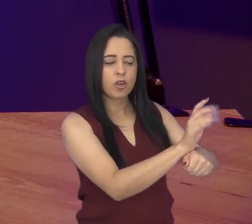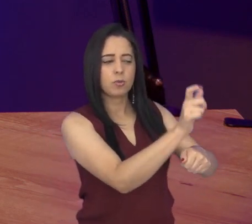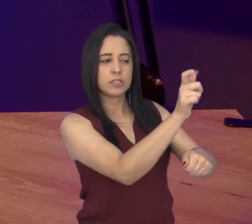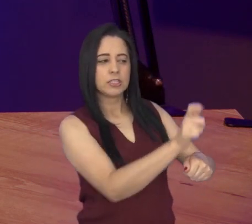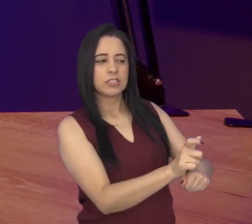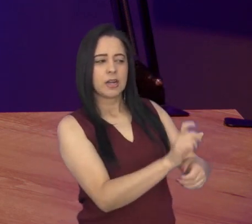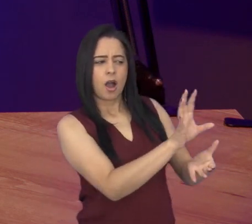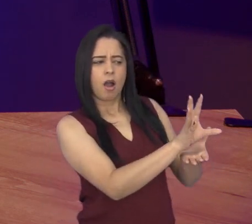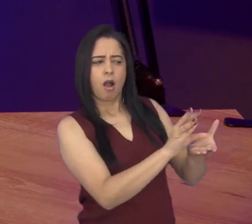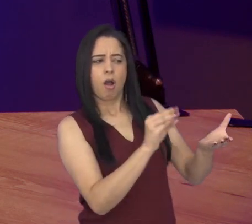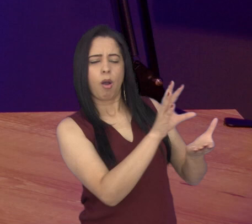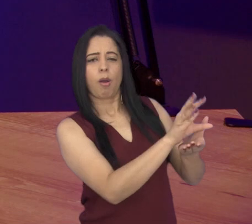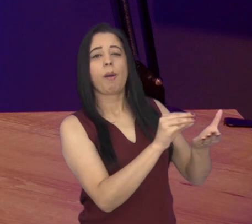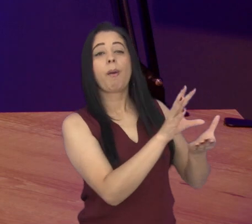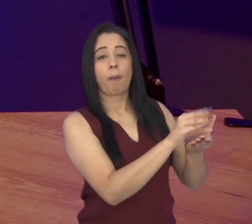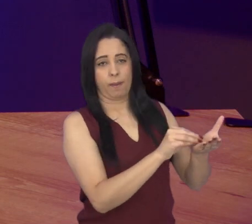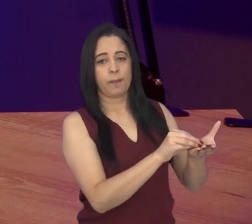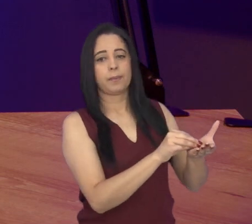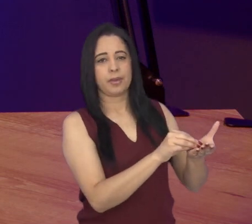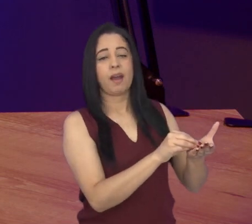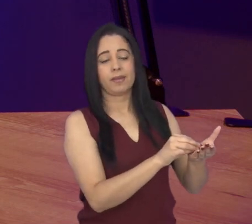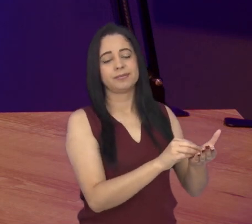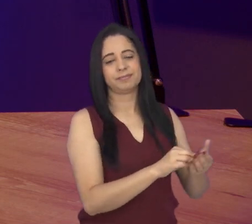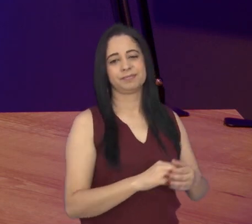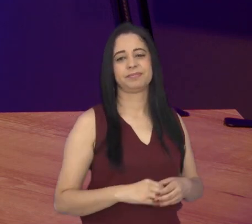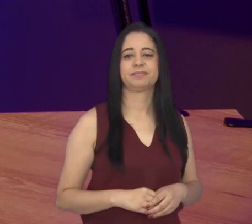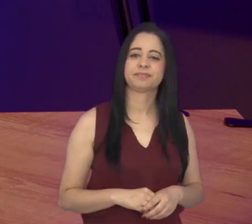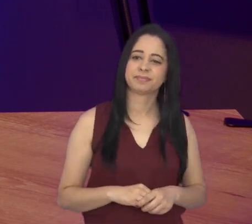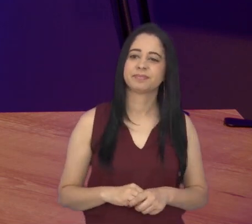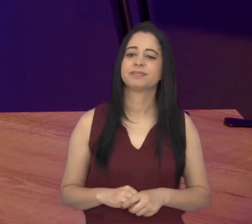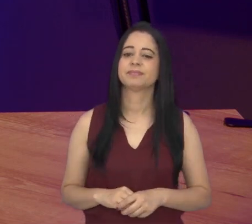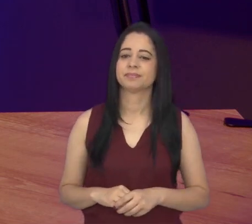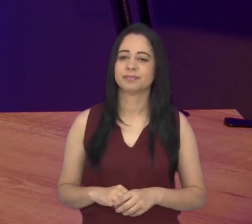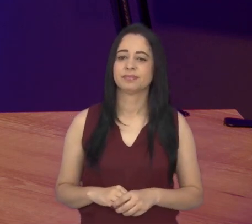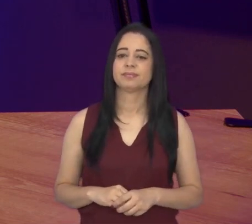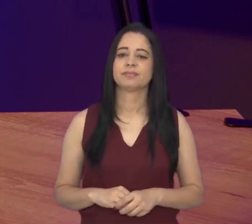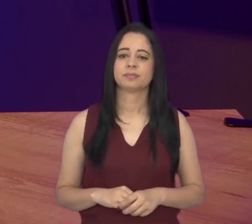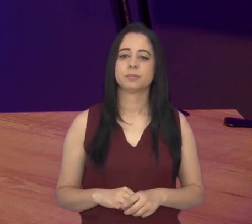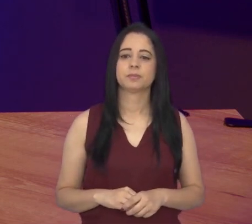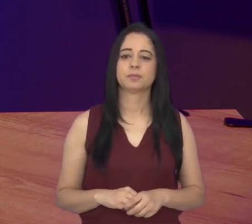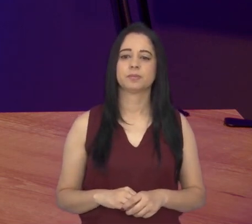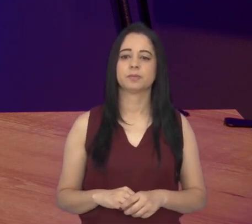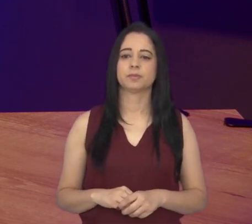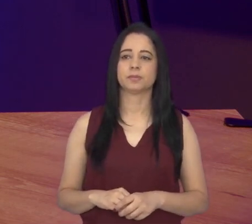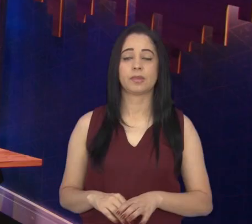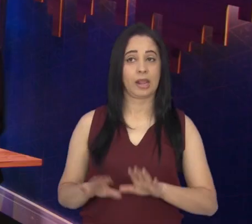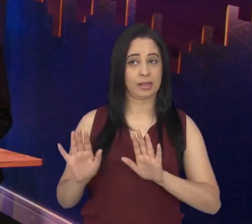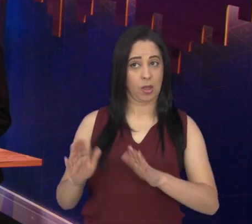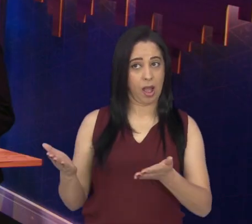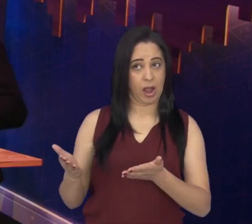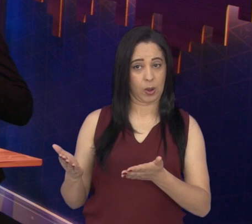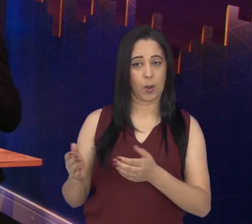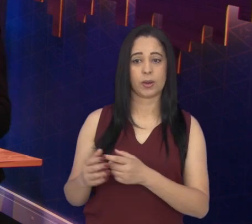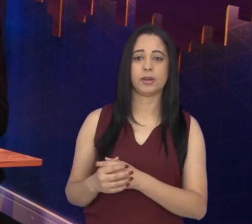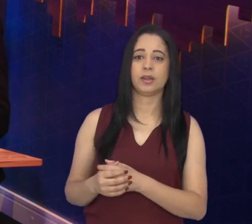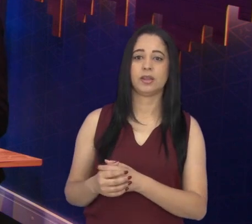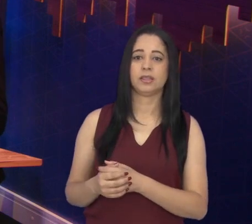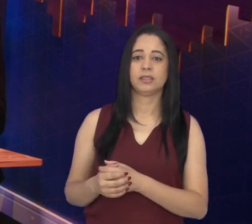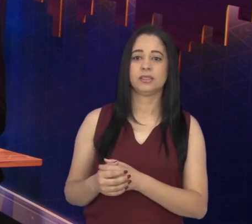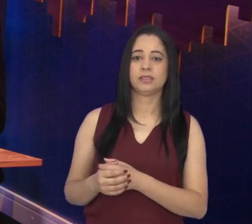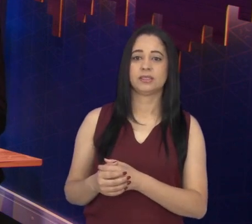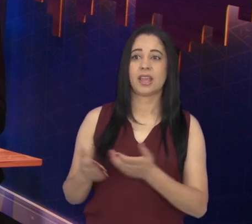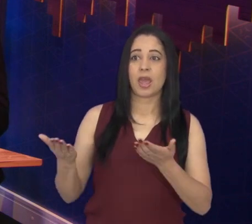ficção que inspiram muitas vezes crianças, que inspiram as próximas gerações, é muito bacana. É isso aí. E antes da